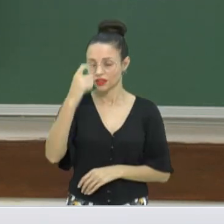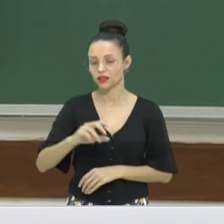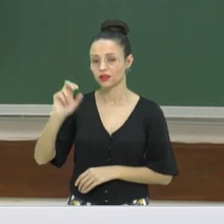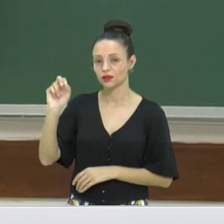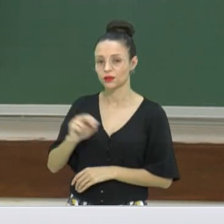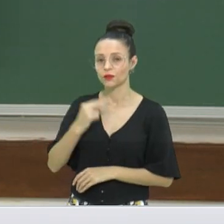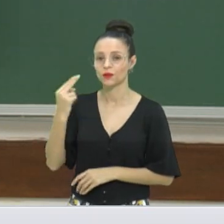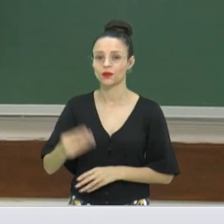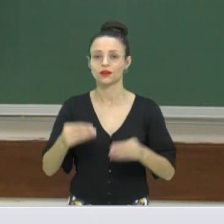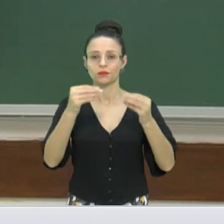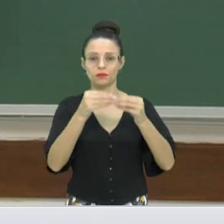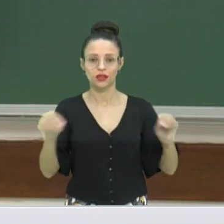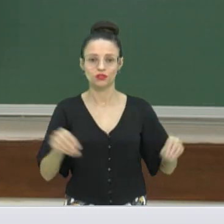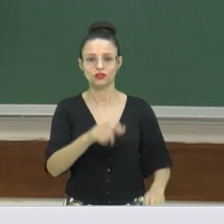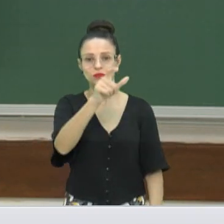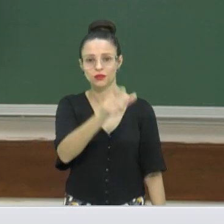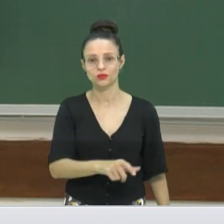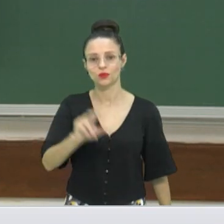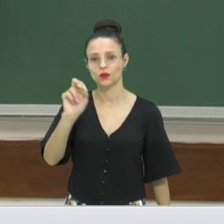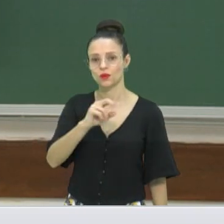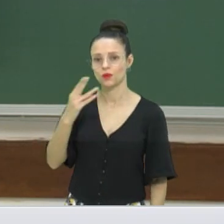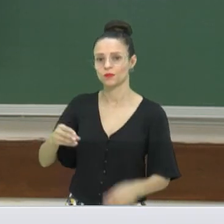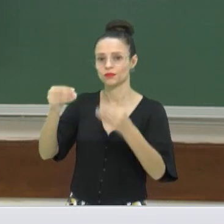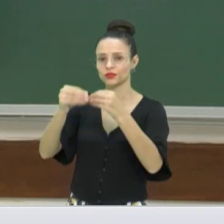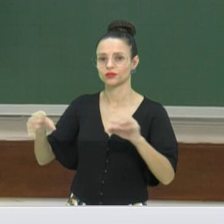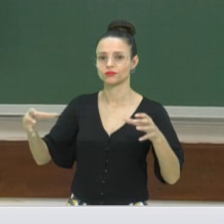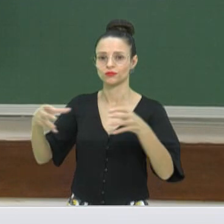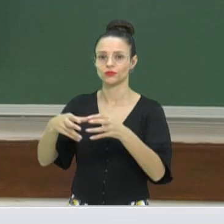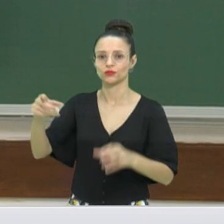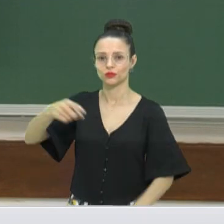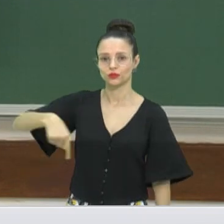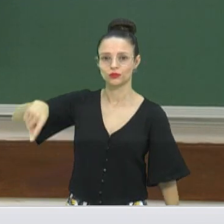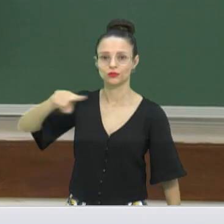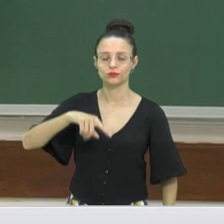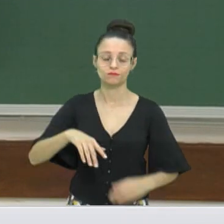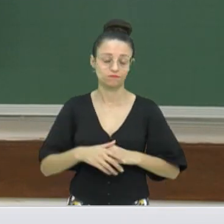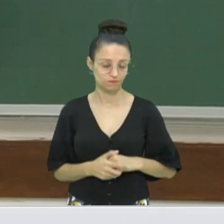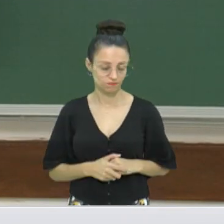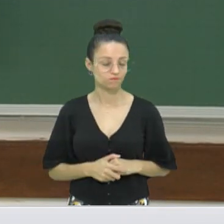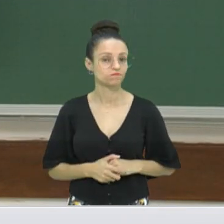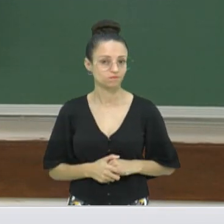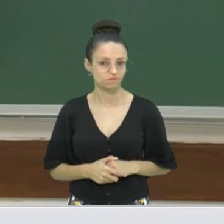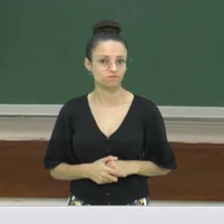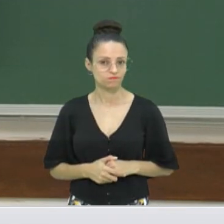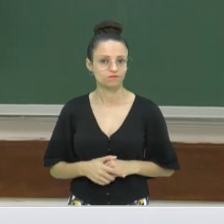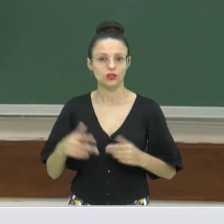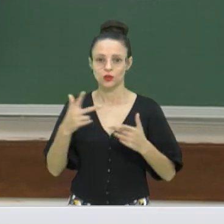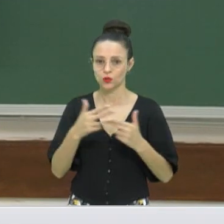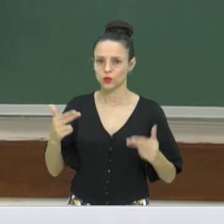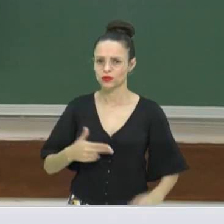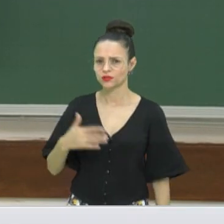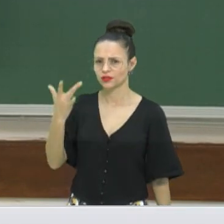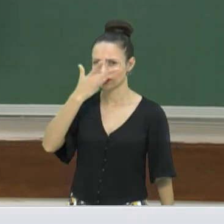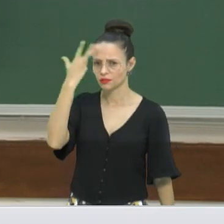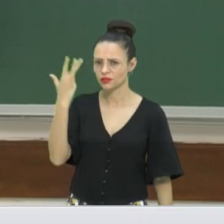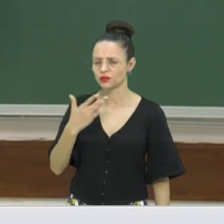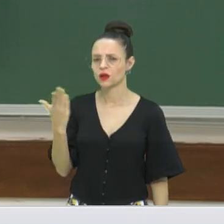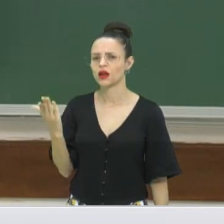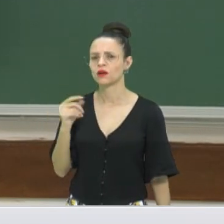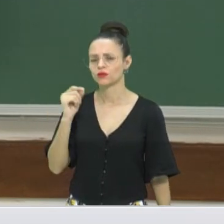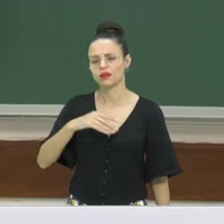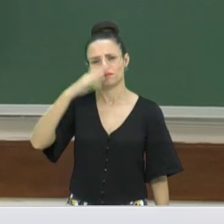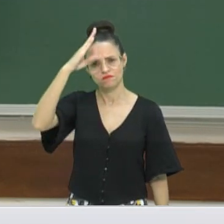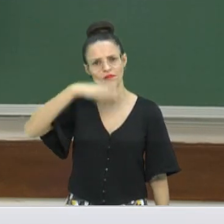ou prejudicar uma pessoa ou um grupo de pessoas. Então, é uma coisa de mal intenção,